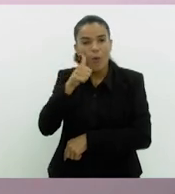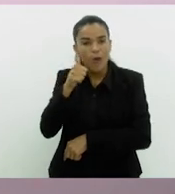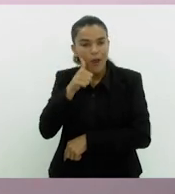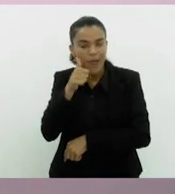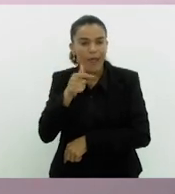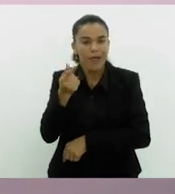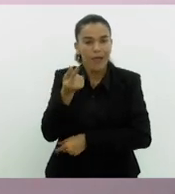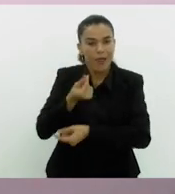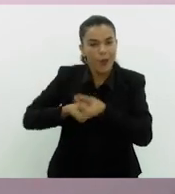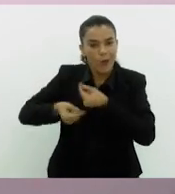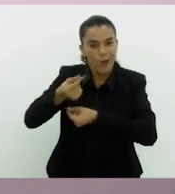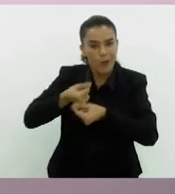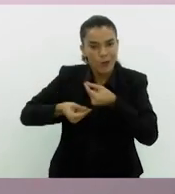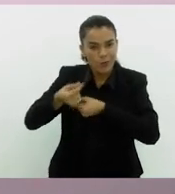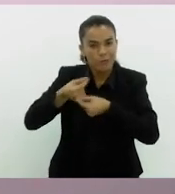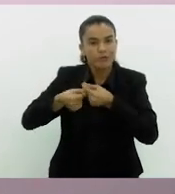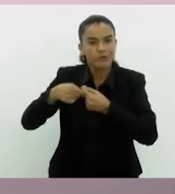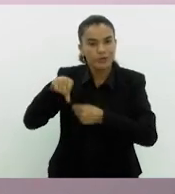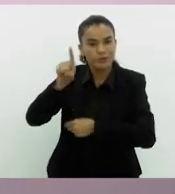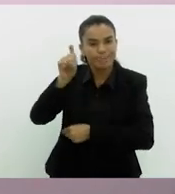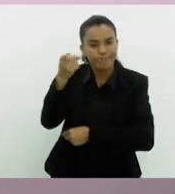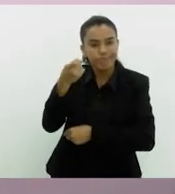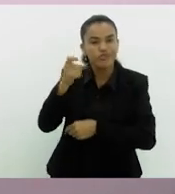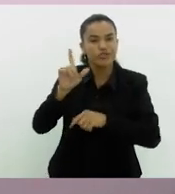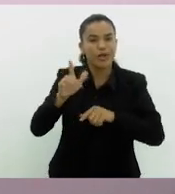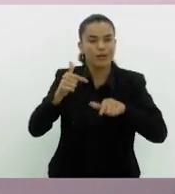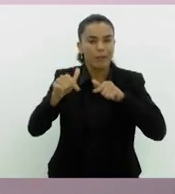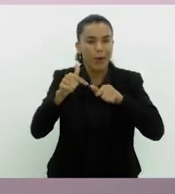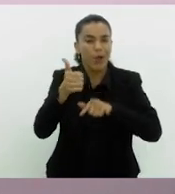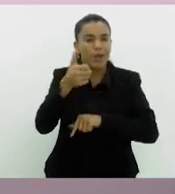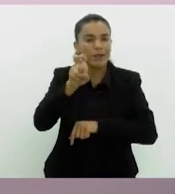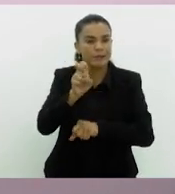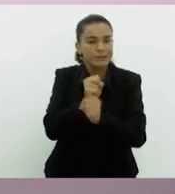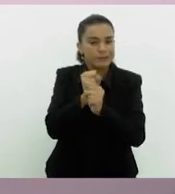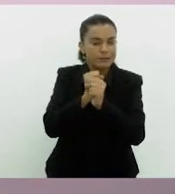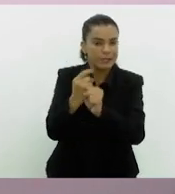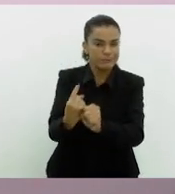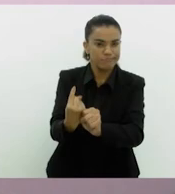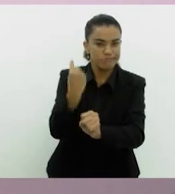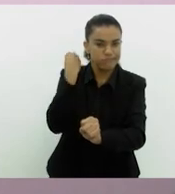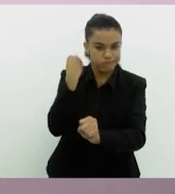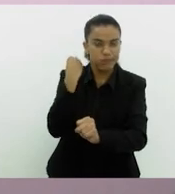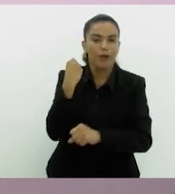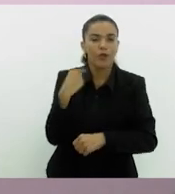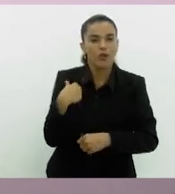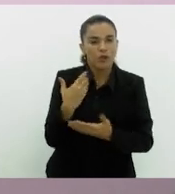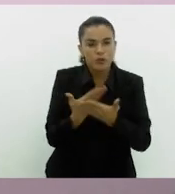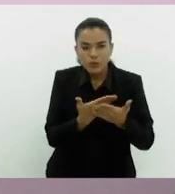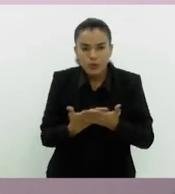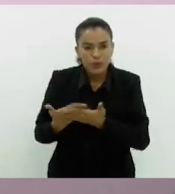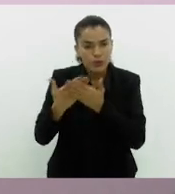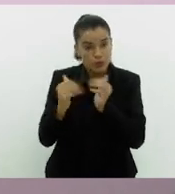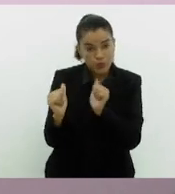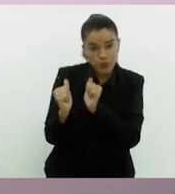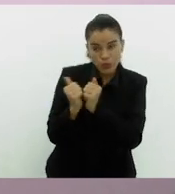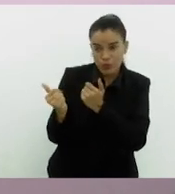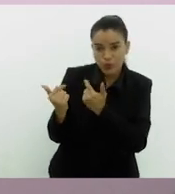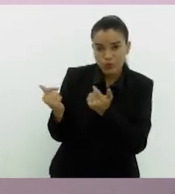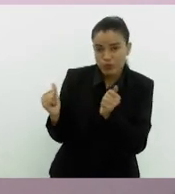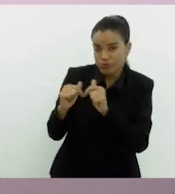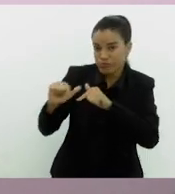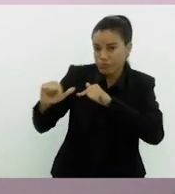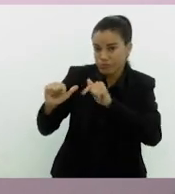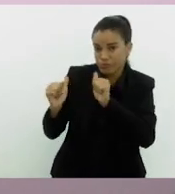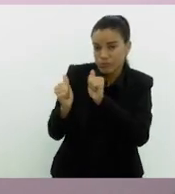devem conhecer, já trabalhou esse tema uns 15 anos atrás, nós fizemos um estudo com ela, e a